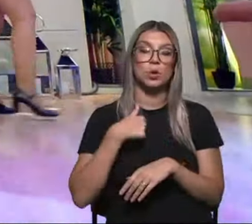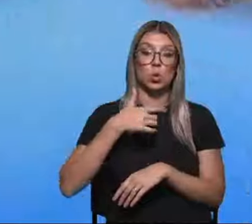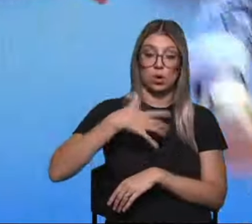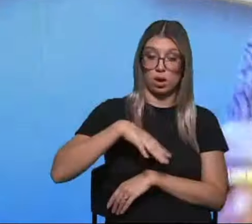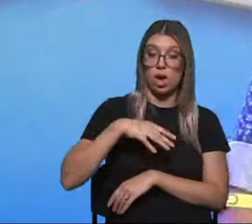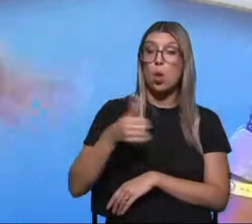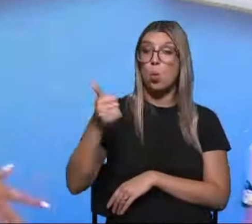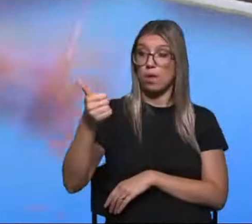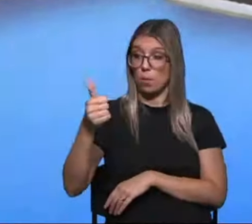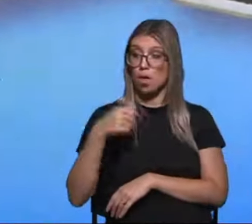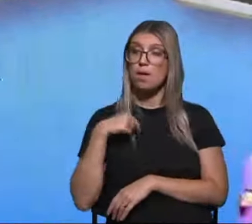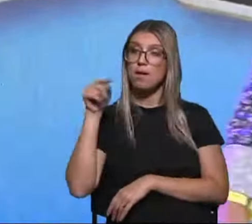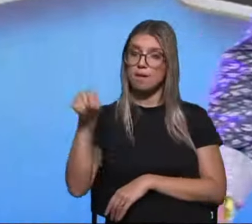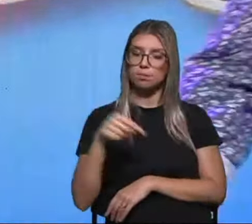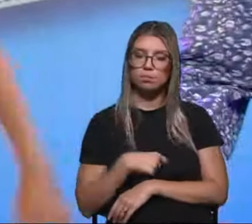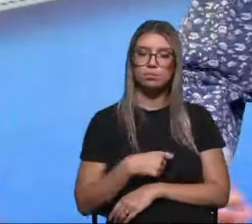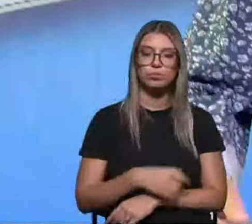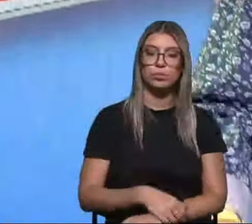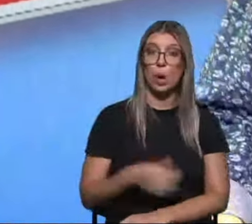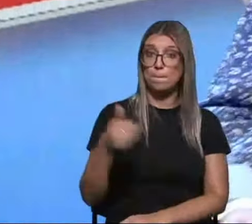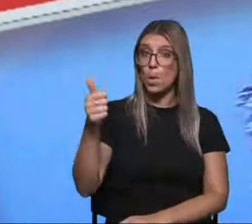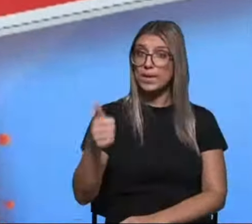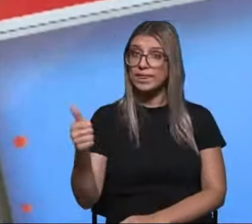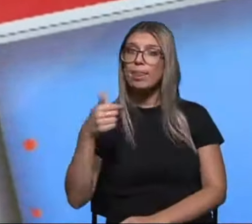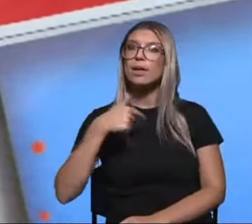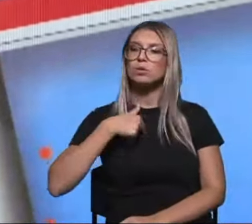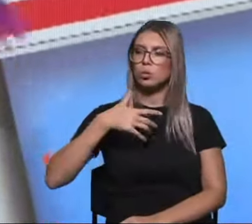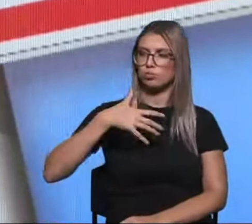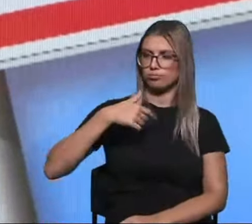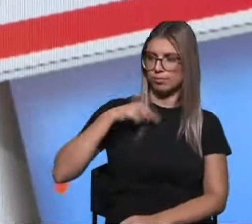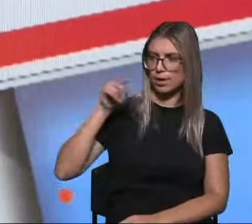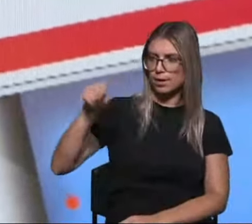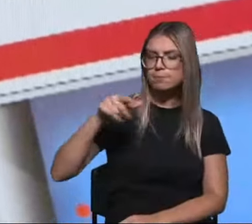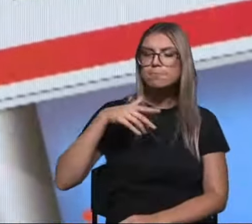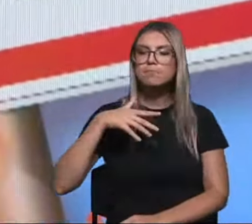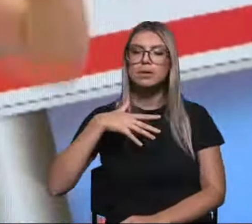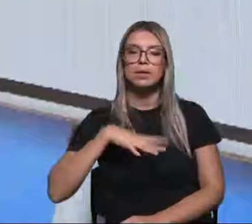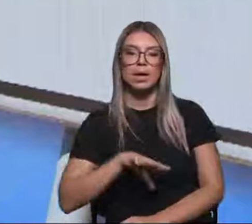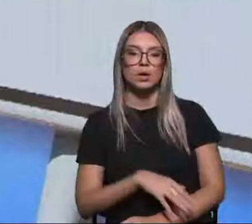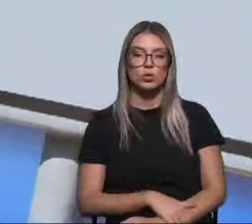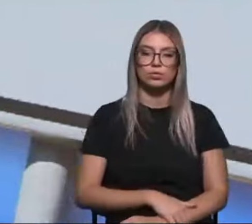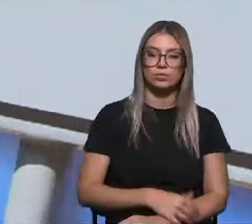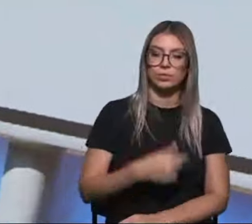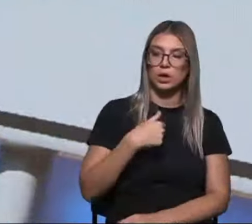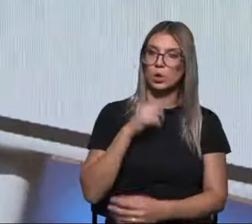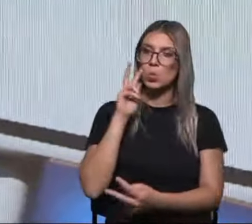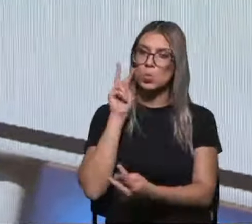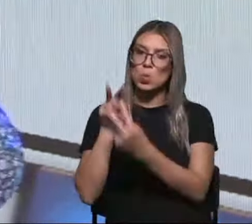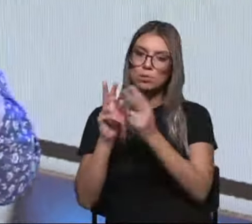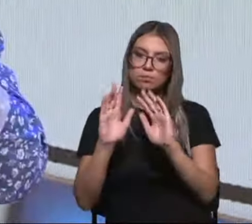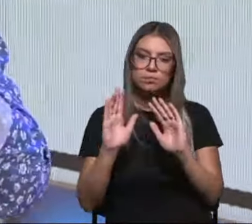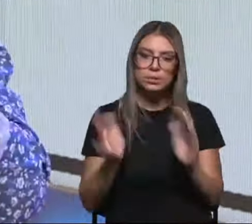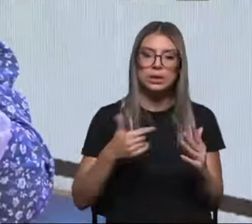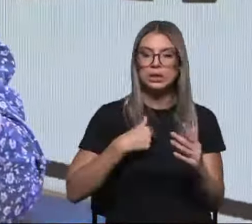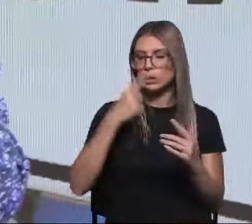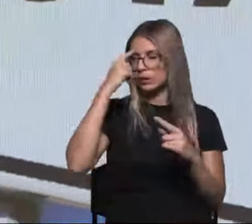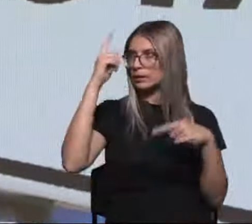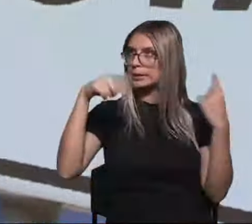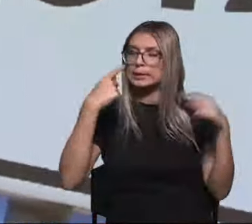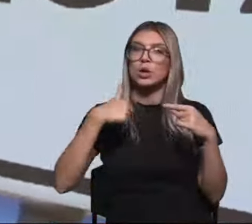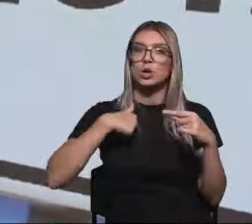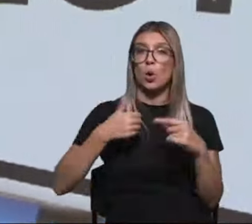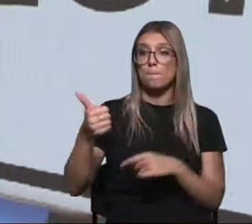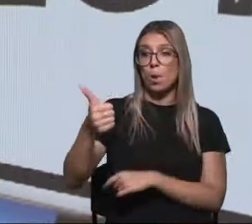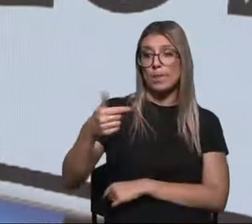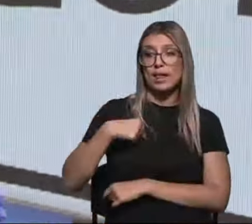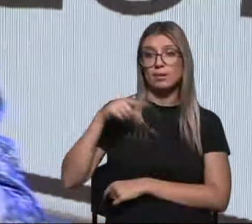à boba dela, quero ir à boba dela. Eu vou ter que encontrar, já começa a delirar. Quero ir à